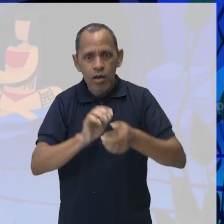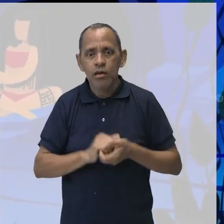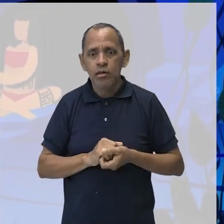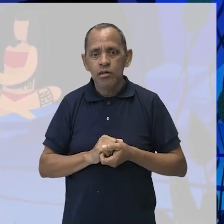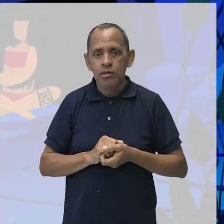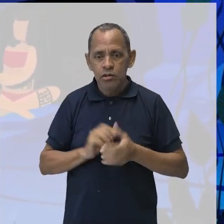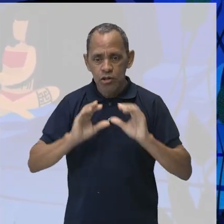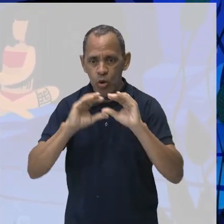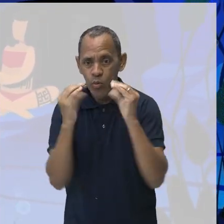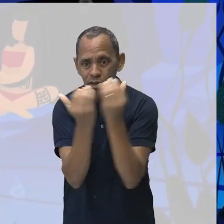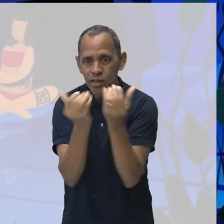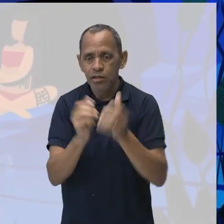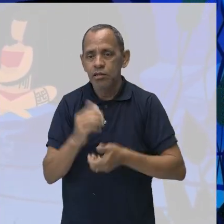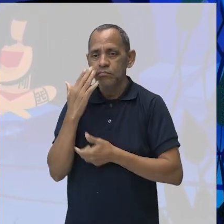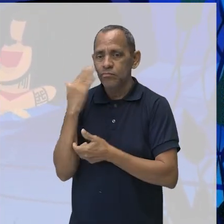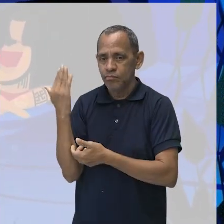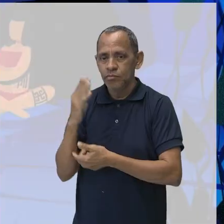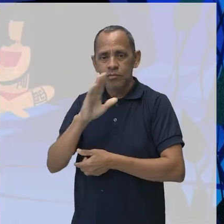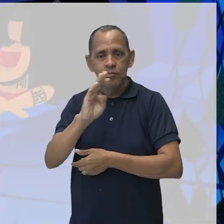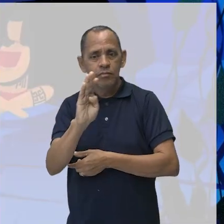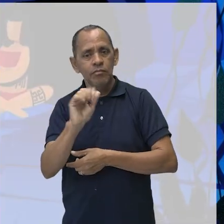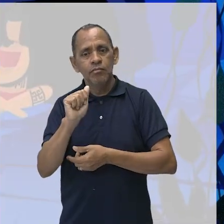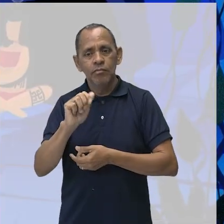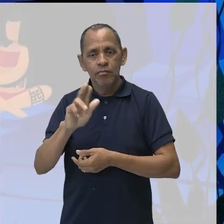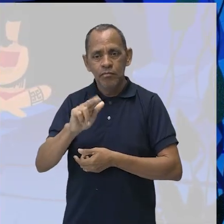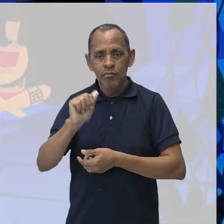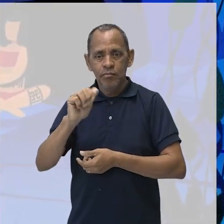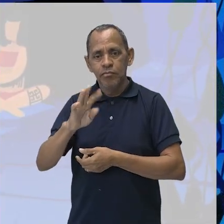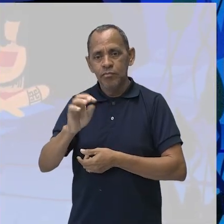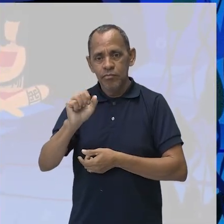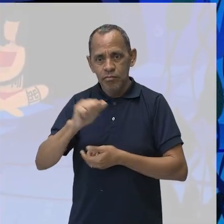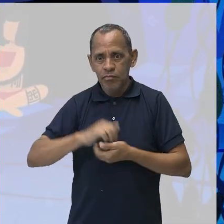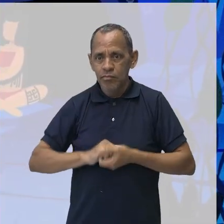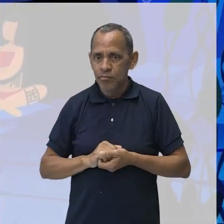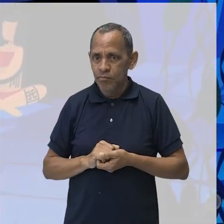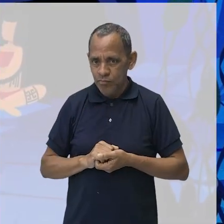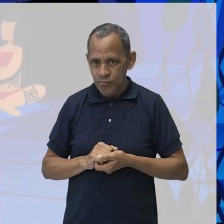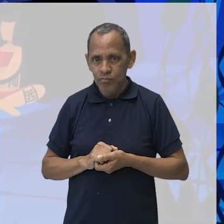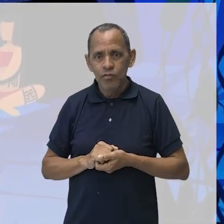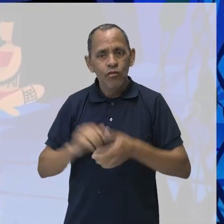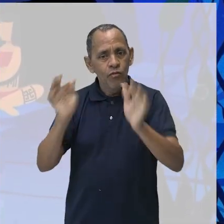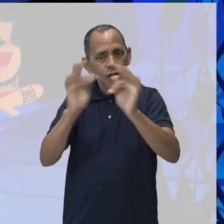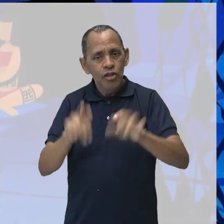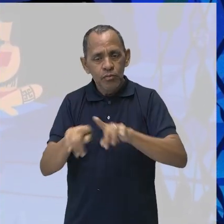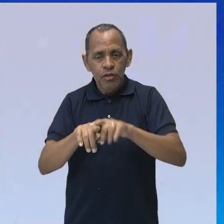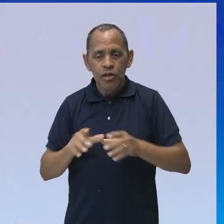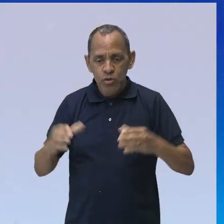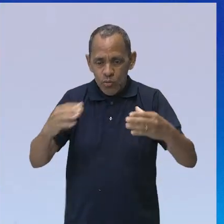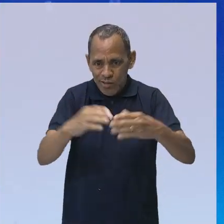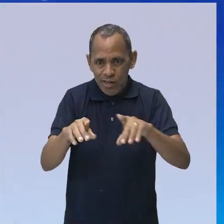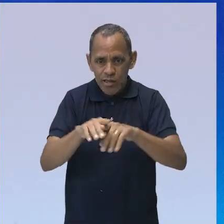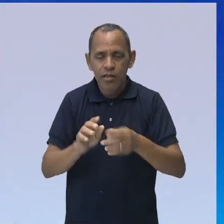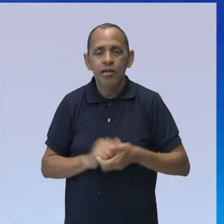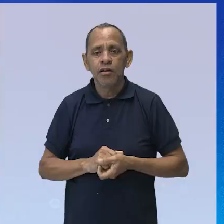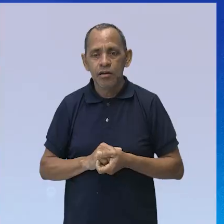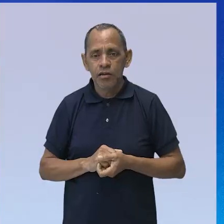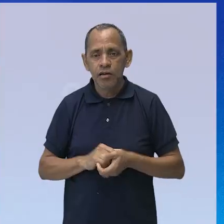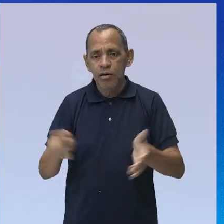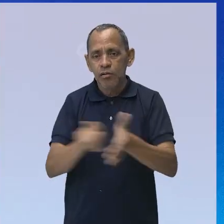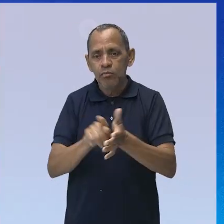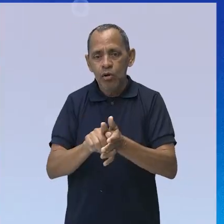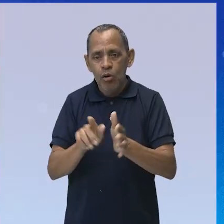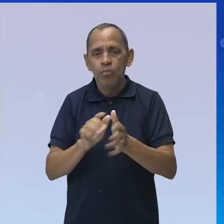dos Barrate Marradu. Satisfeitos e gordos, viviam em um espaço restrito e frio. Um jovem